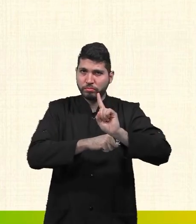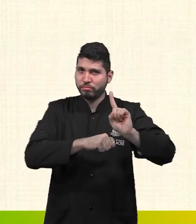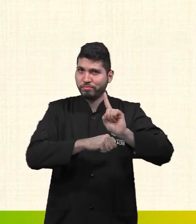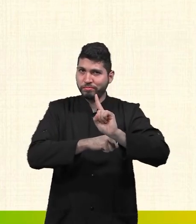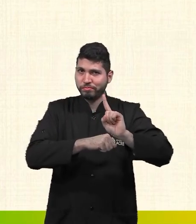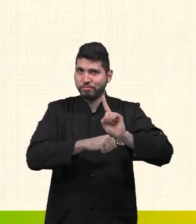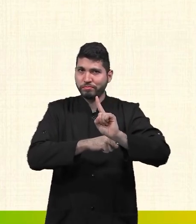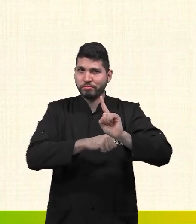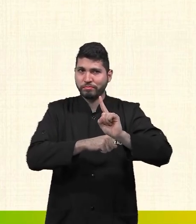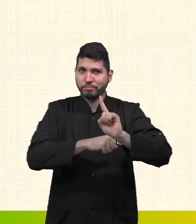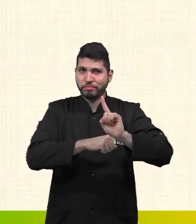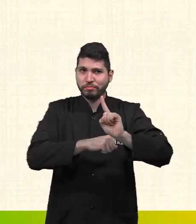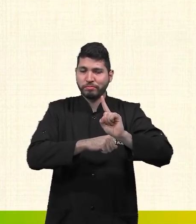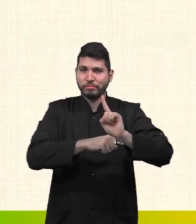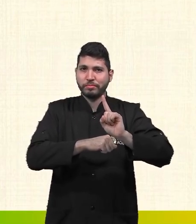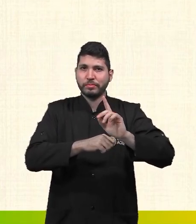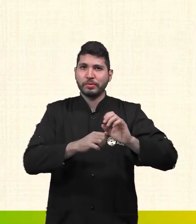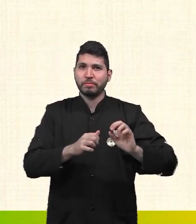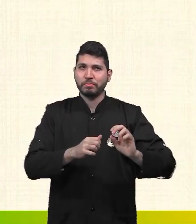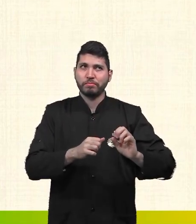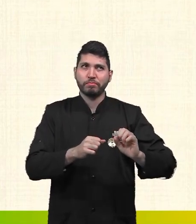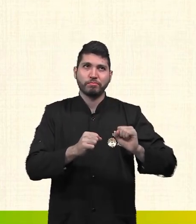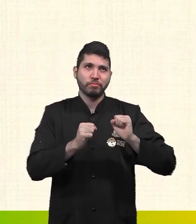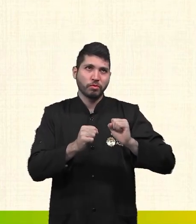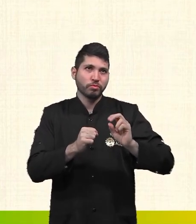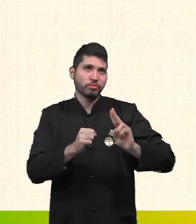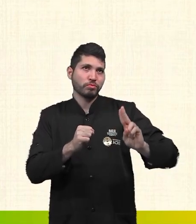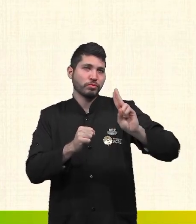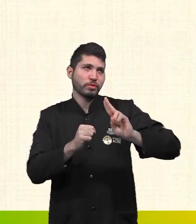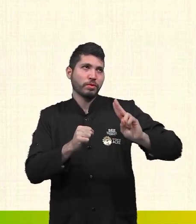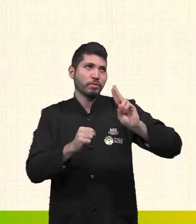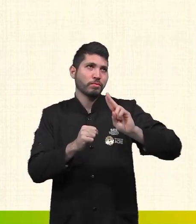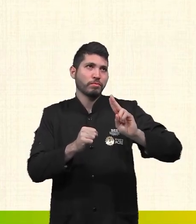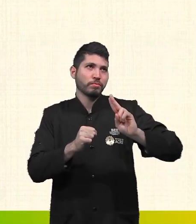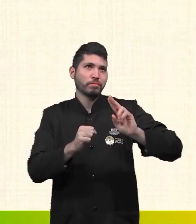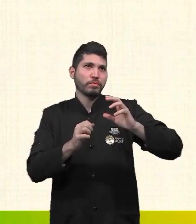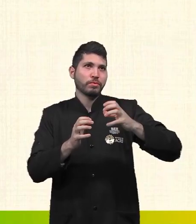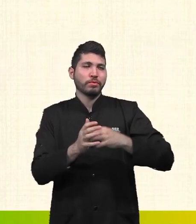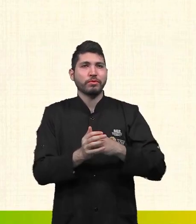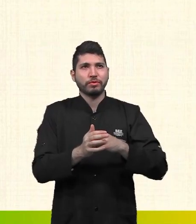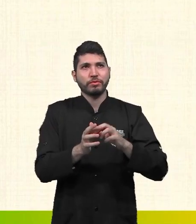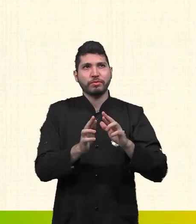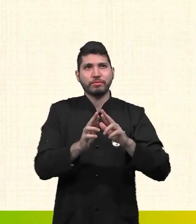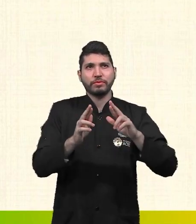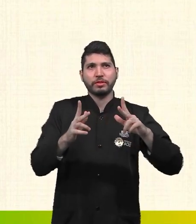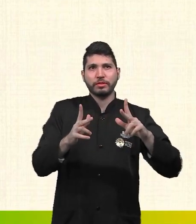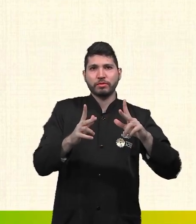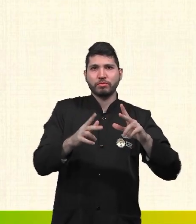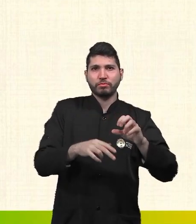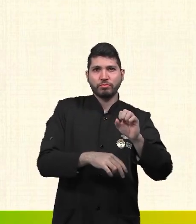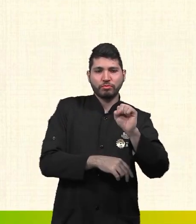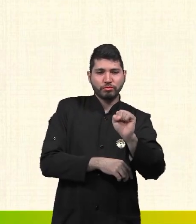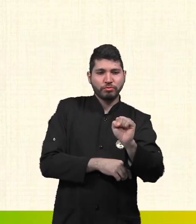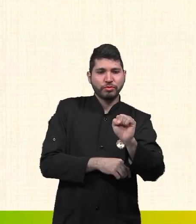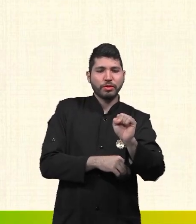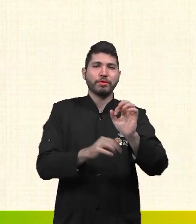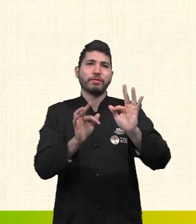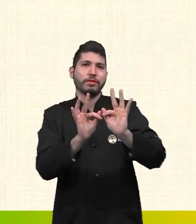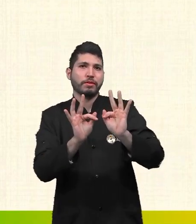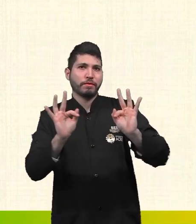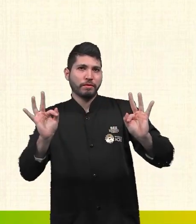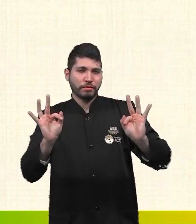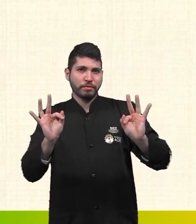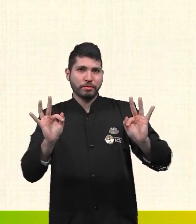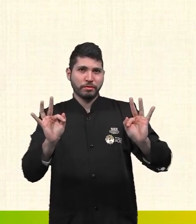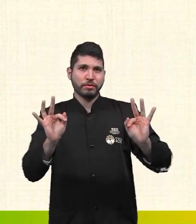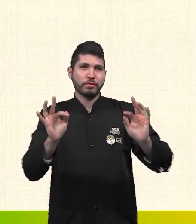que eu expresse alguma diferença em relação ao sujeito da frase. A única possibilidade de mudança